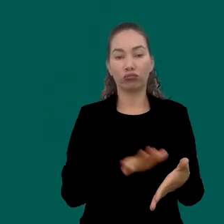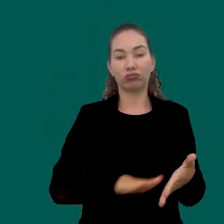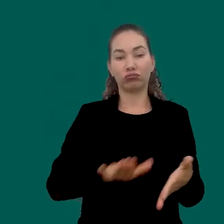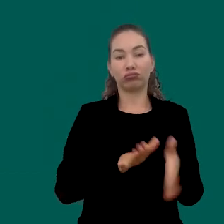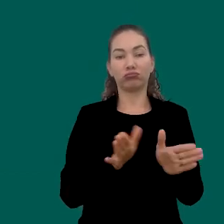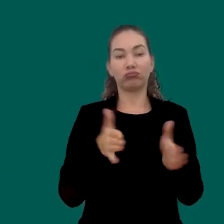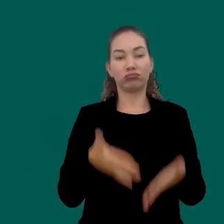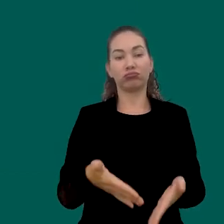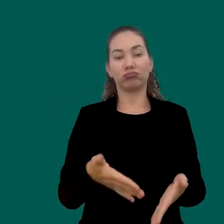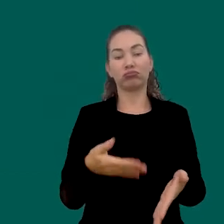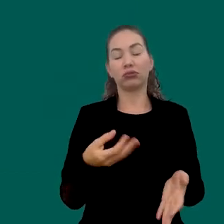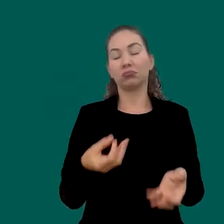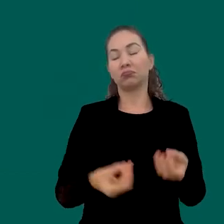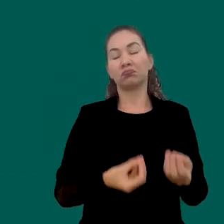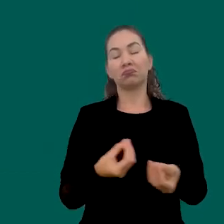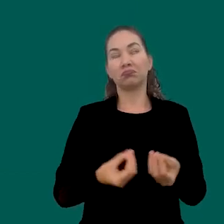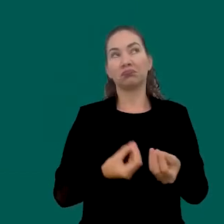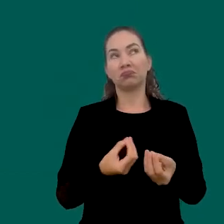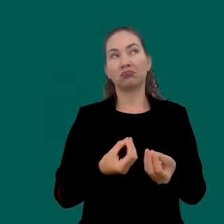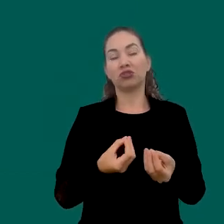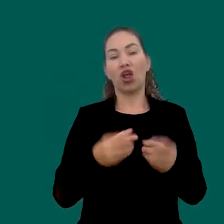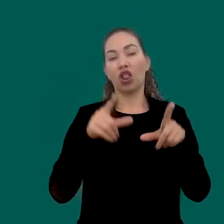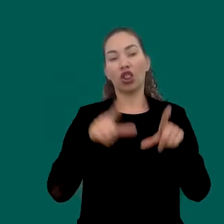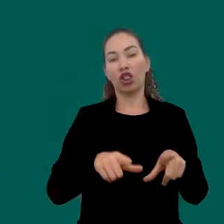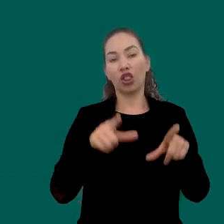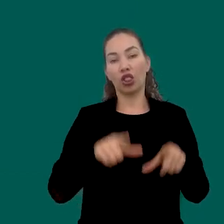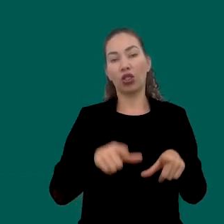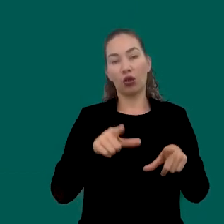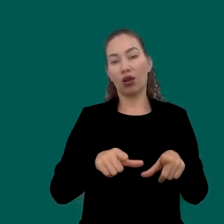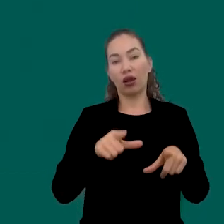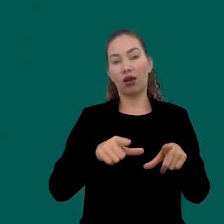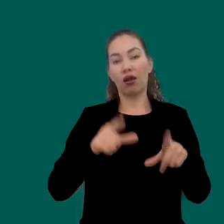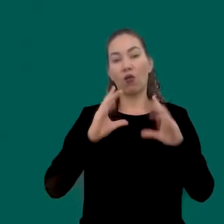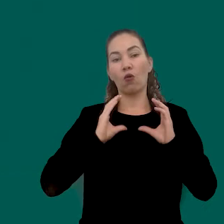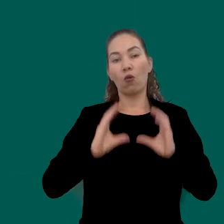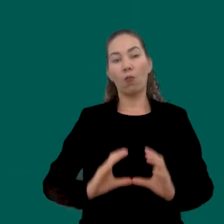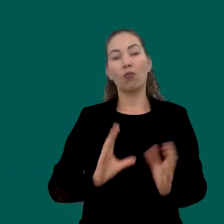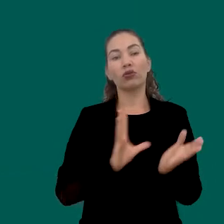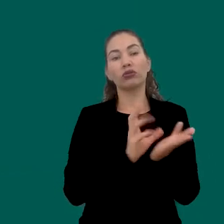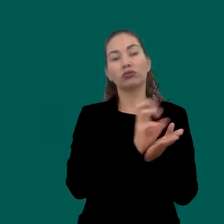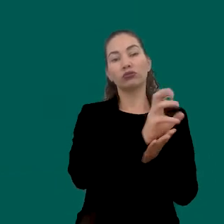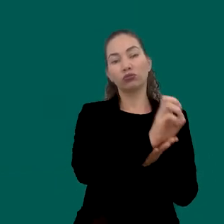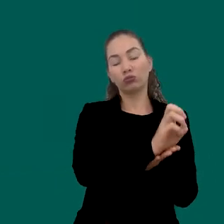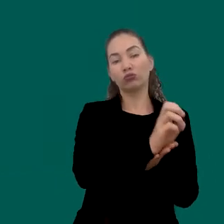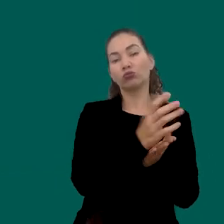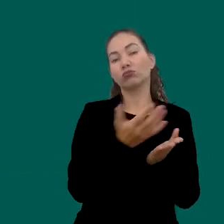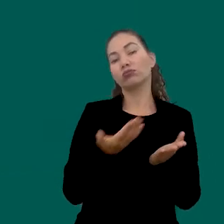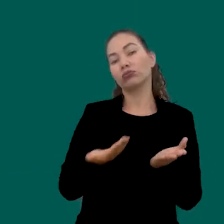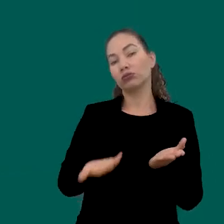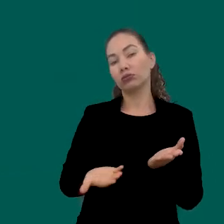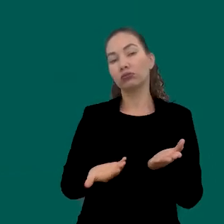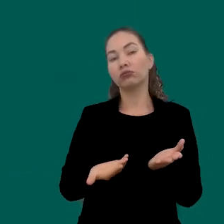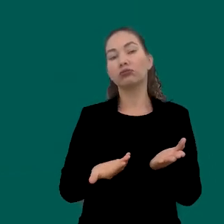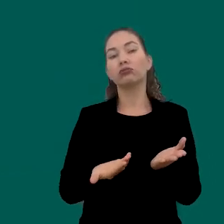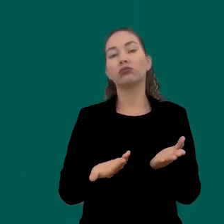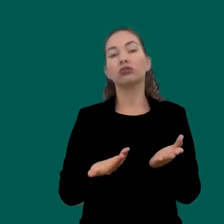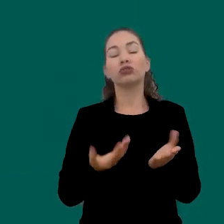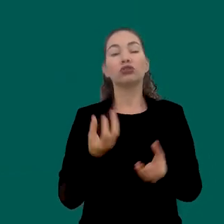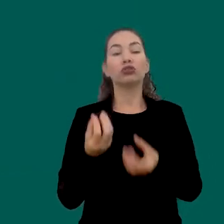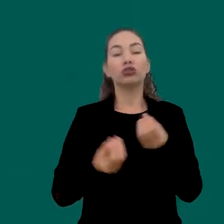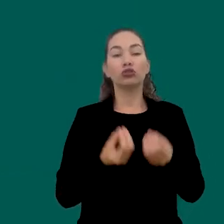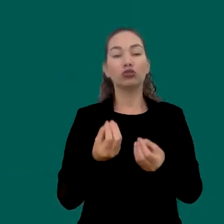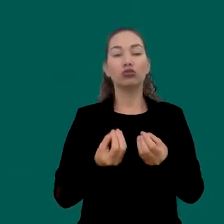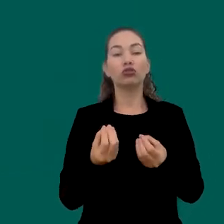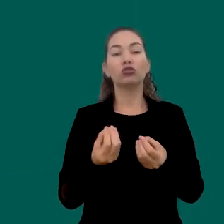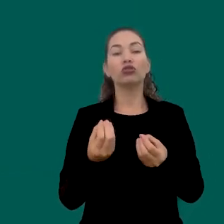a pouco num nicho de localidade, de comportamento de consumo, de classe social,